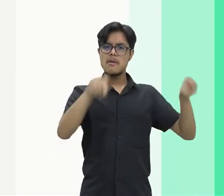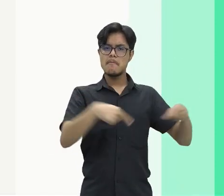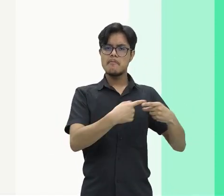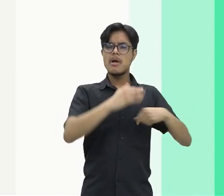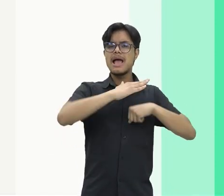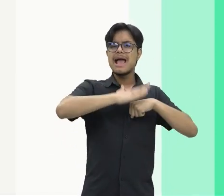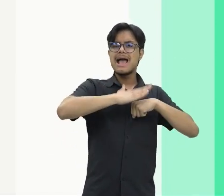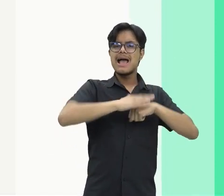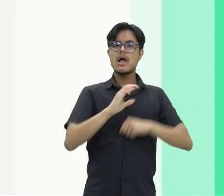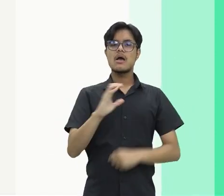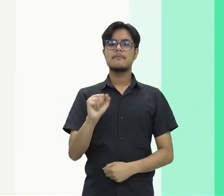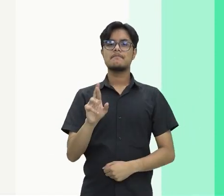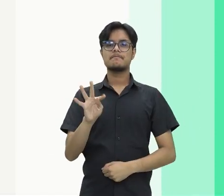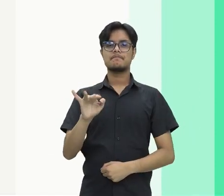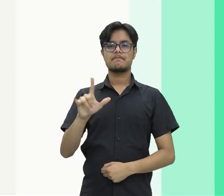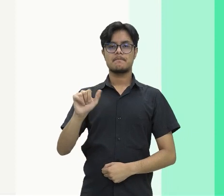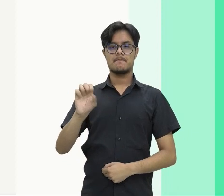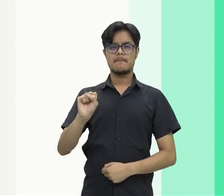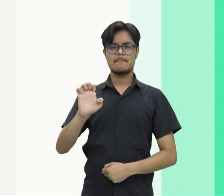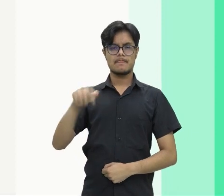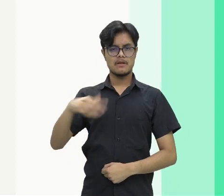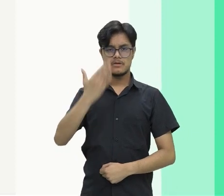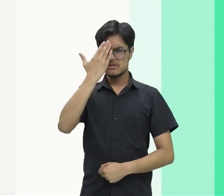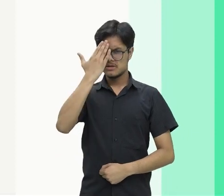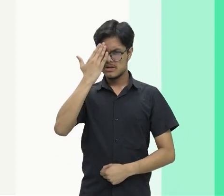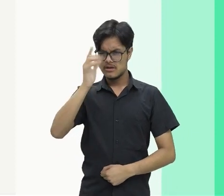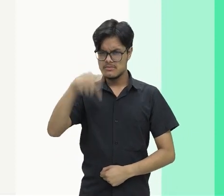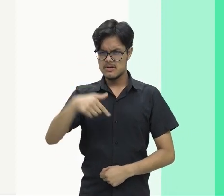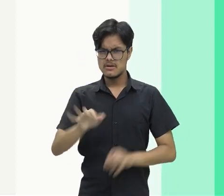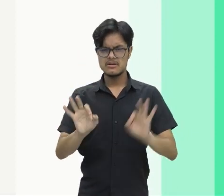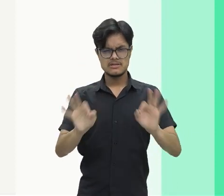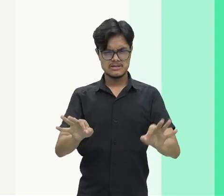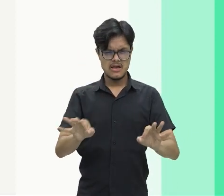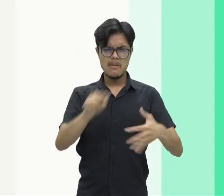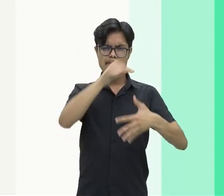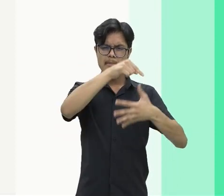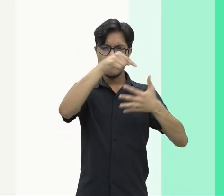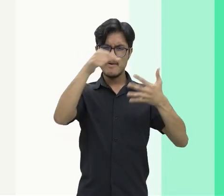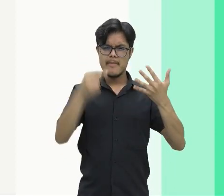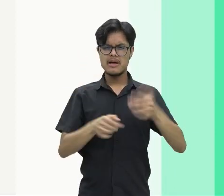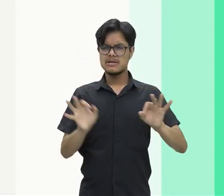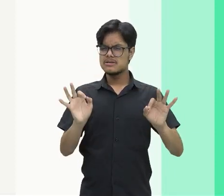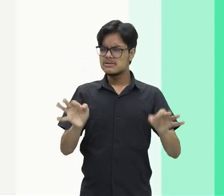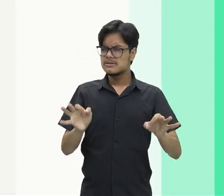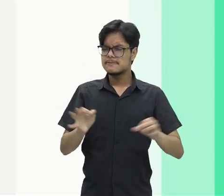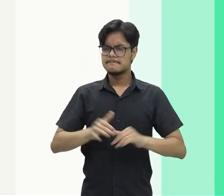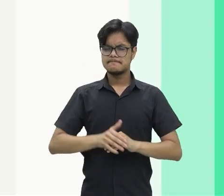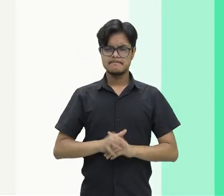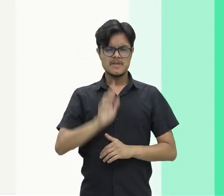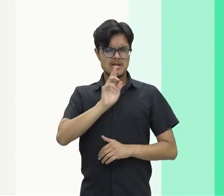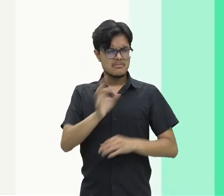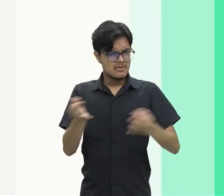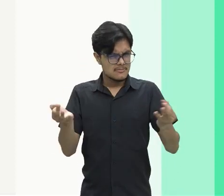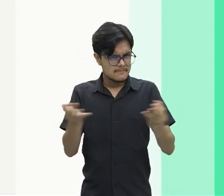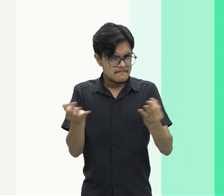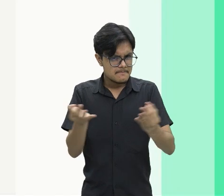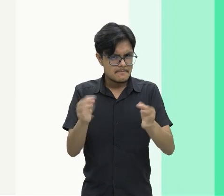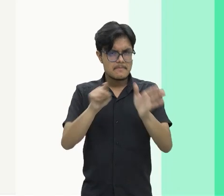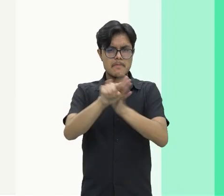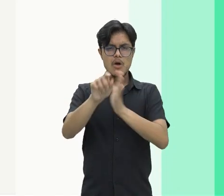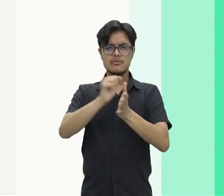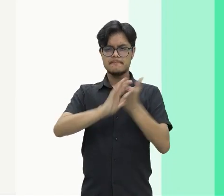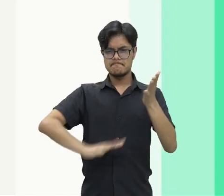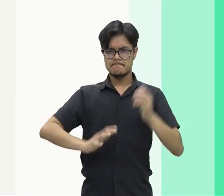cartilagem. E aí, conseguiram identificar qual dessas é a nossa alternativa correta, que responde melhor a nossa questão aí do